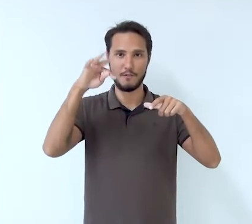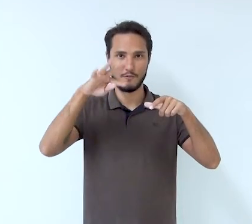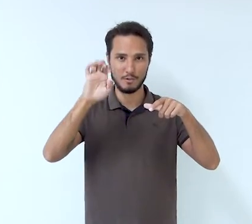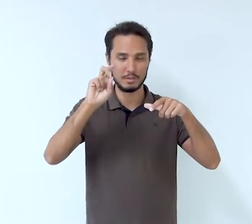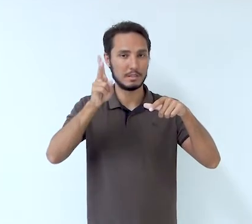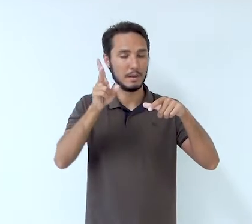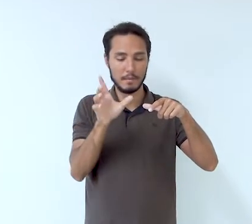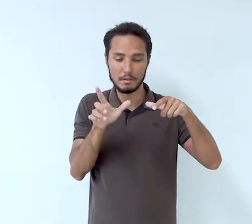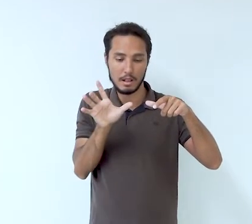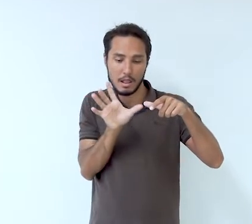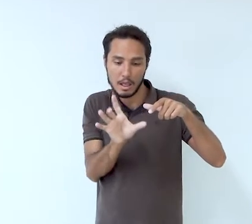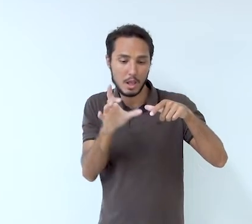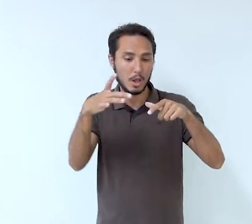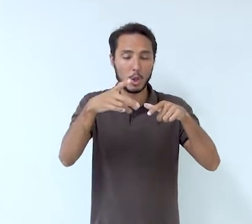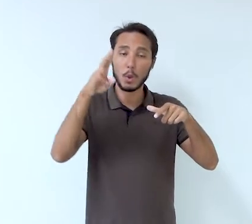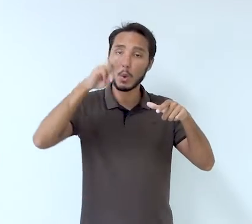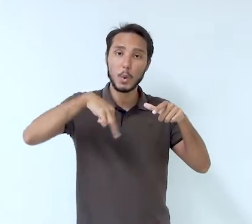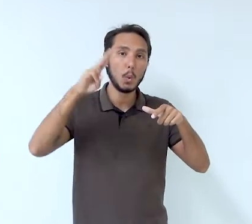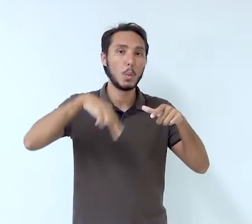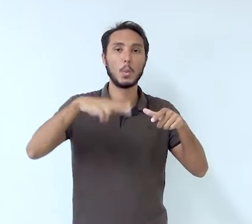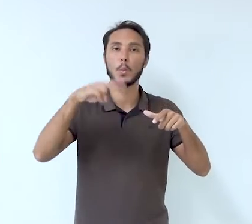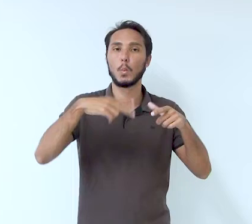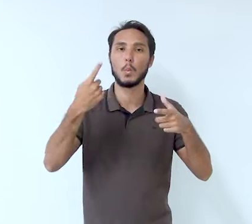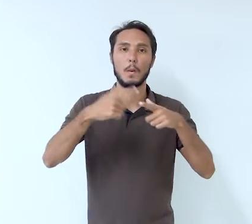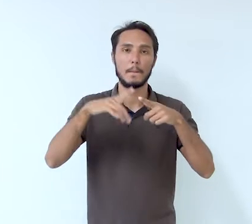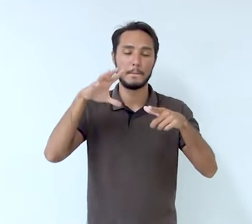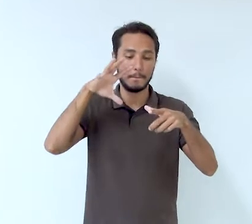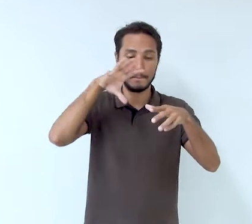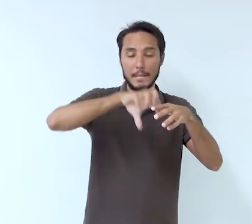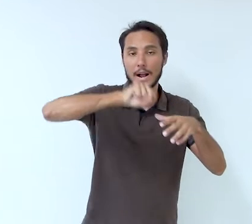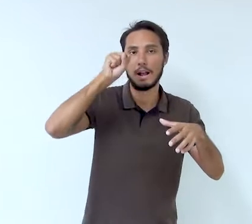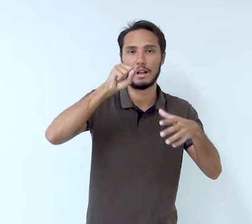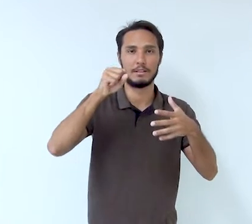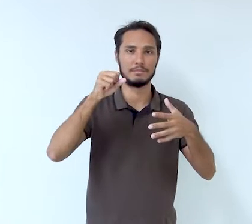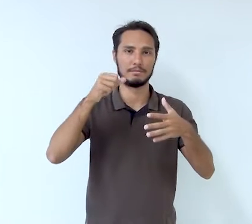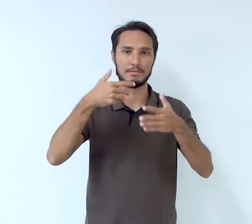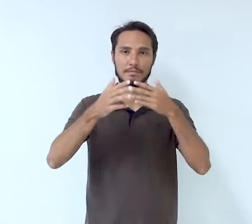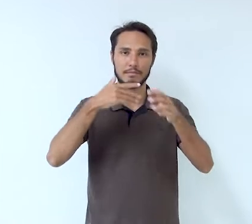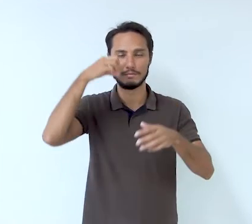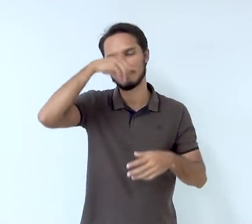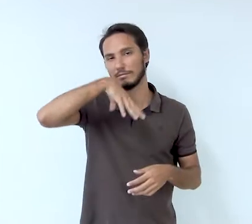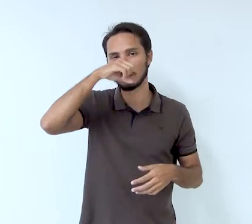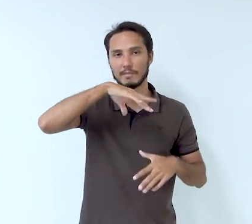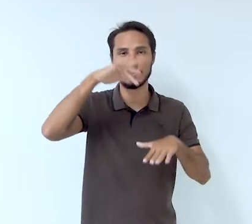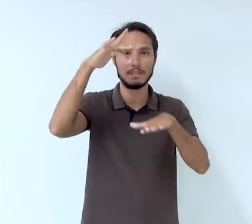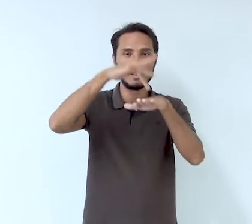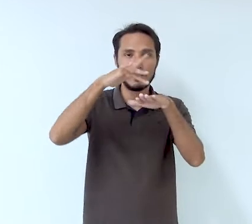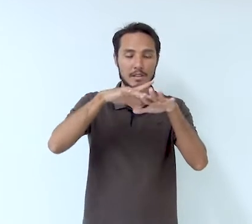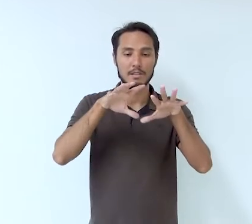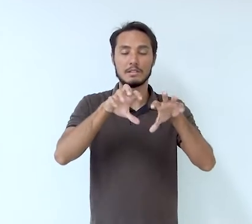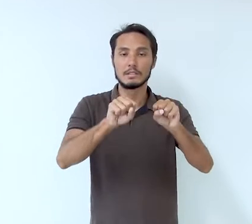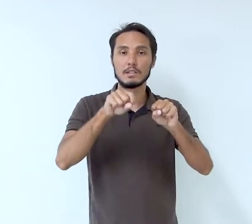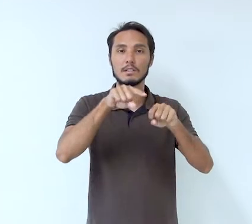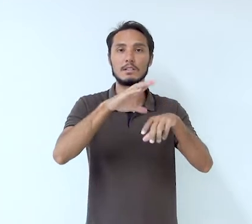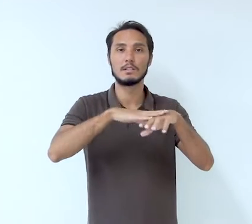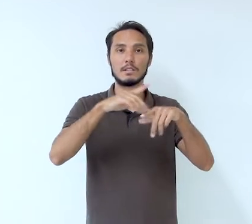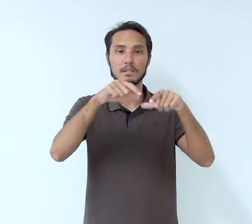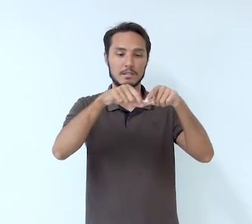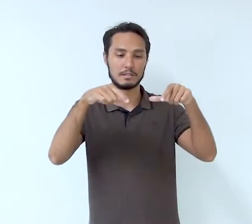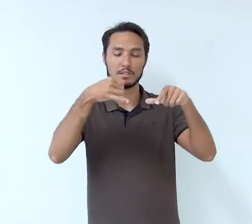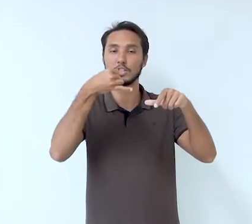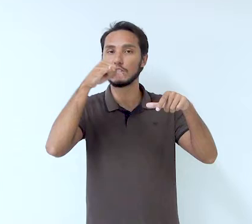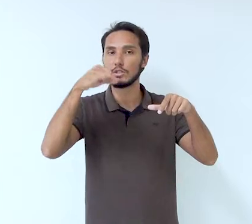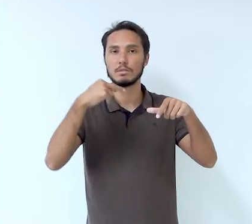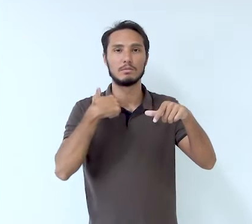manuseada também pelas laterais. Nunca deve ser feito o manuseio da fonte tocando ou segurando a fonte